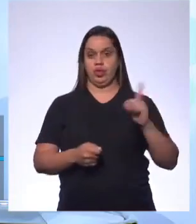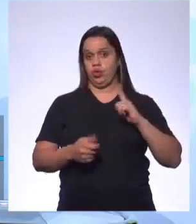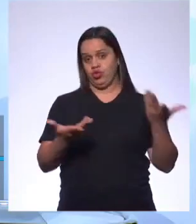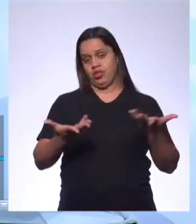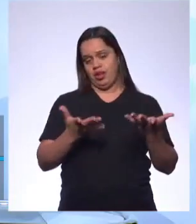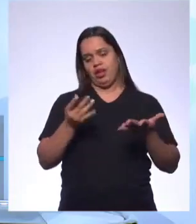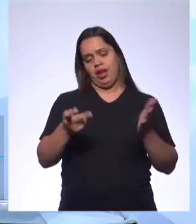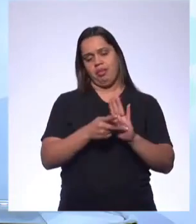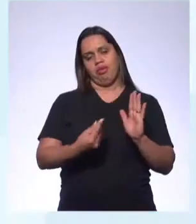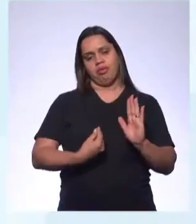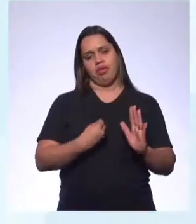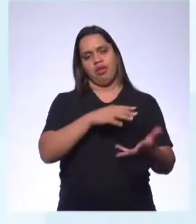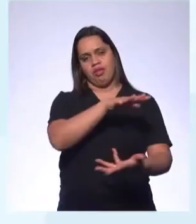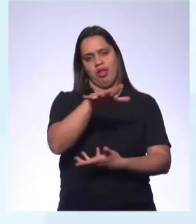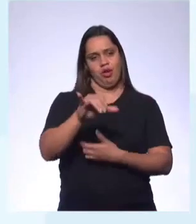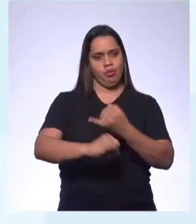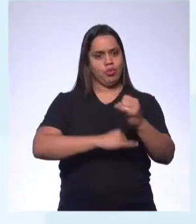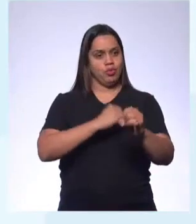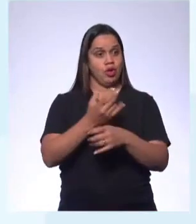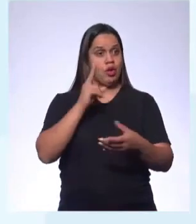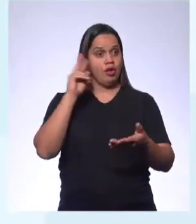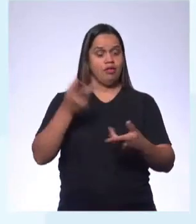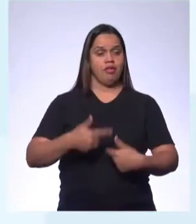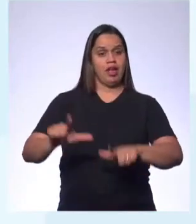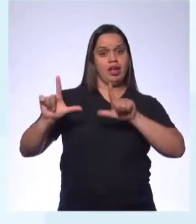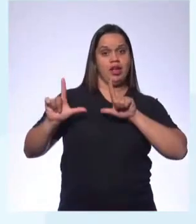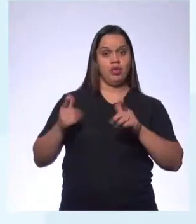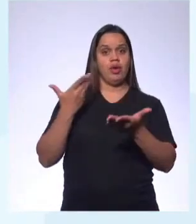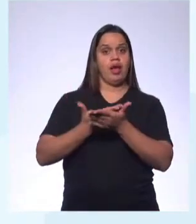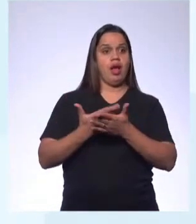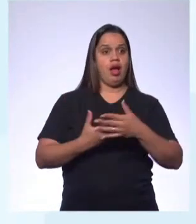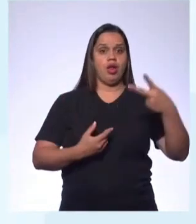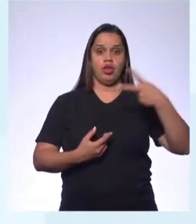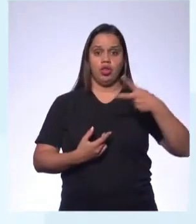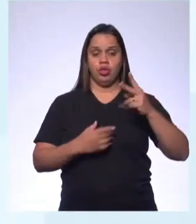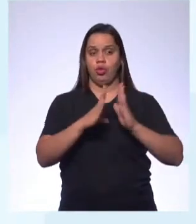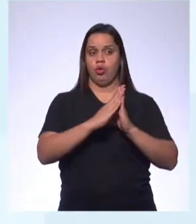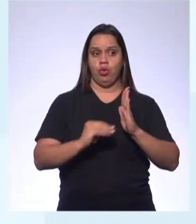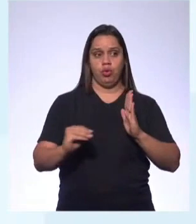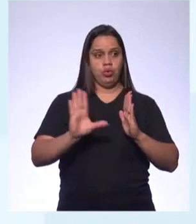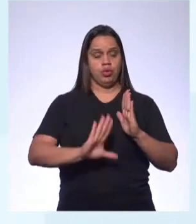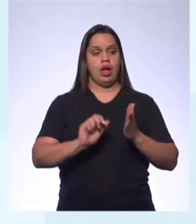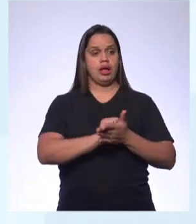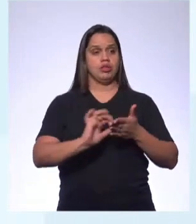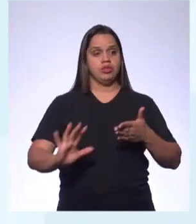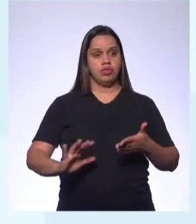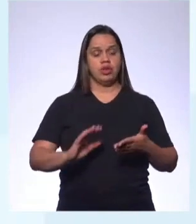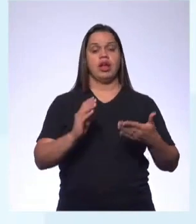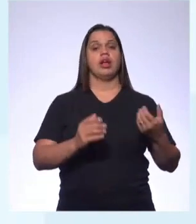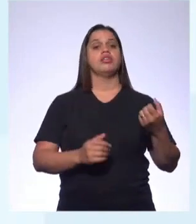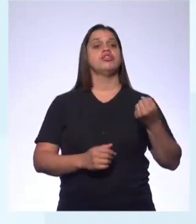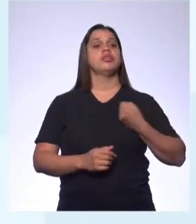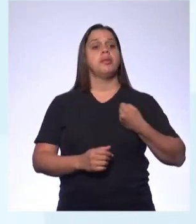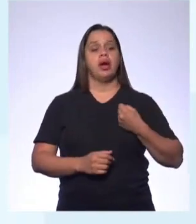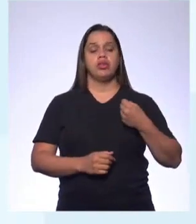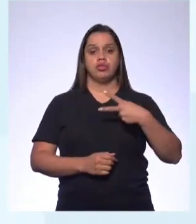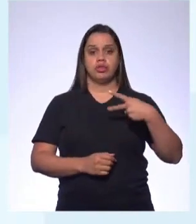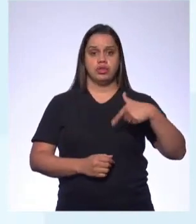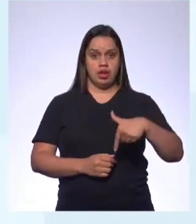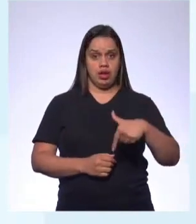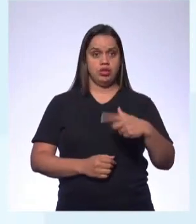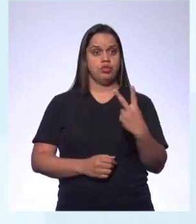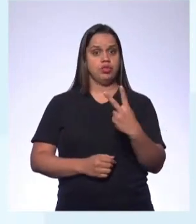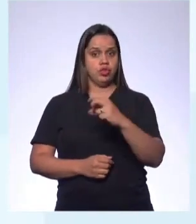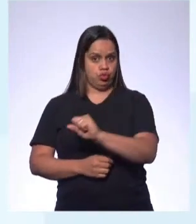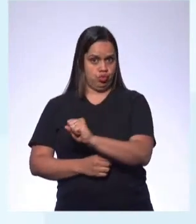do aluno na tela, é a aula 2, intertextualidade, as atividades da página 27